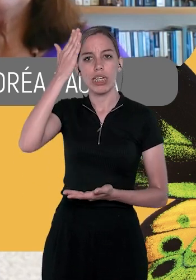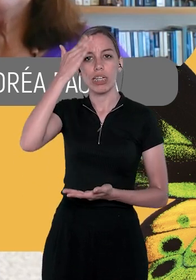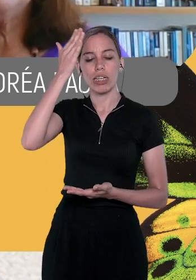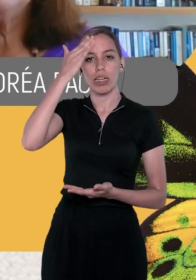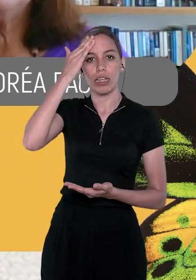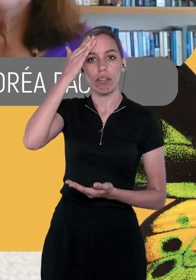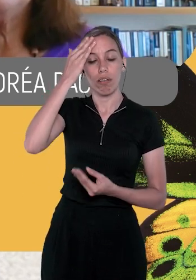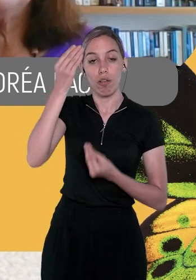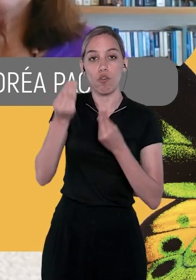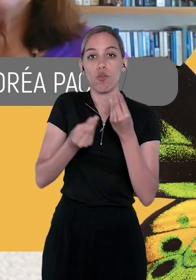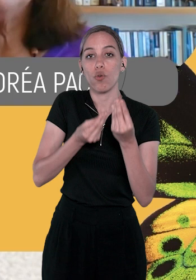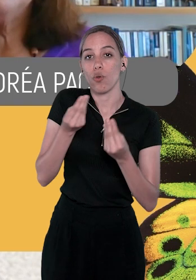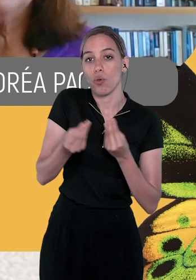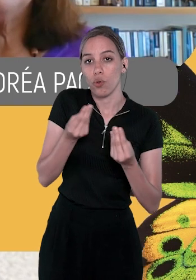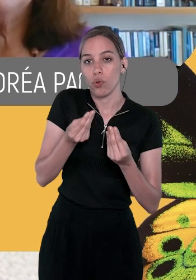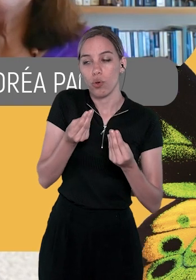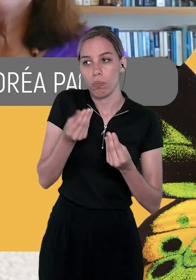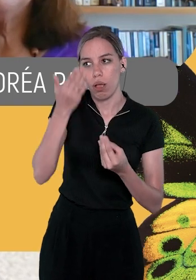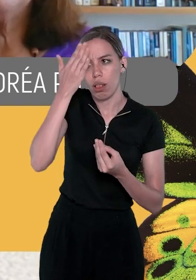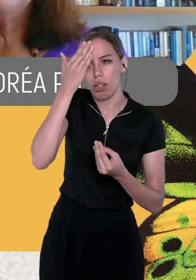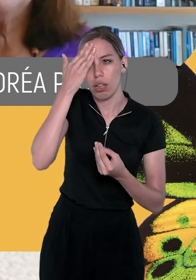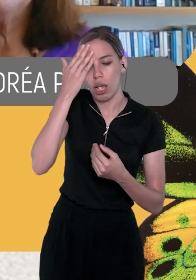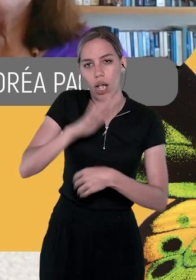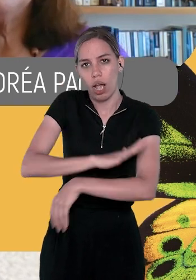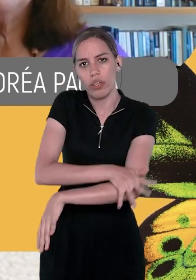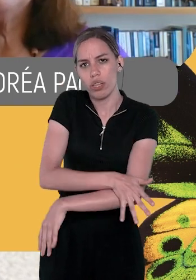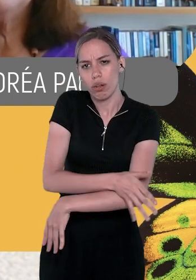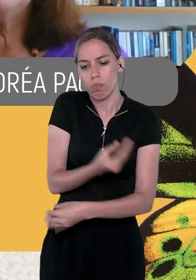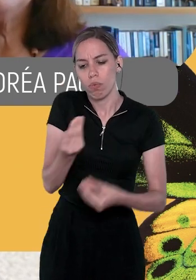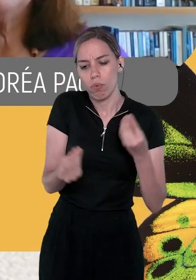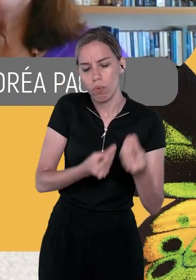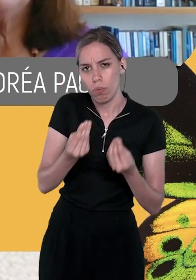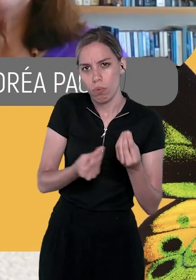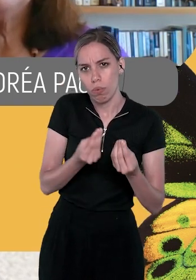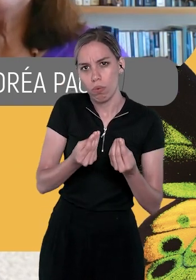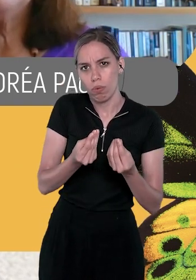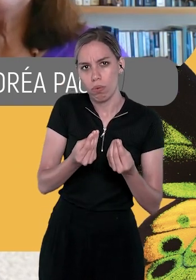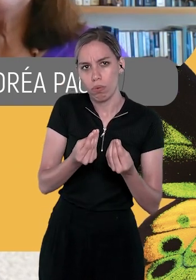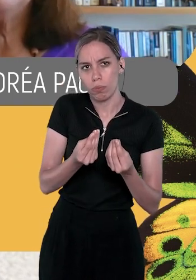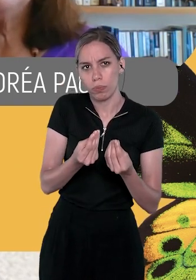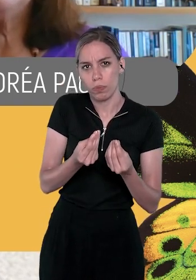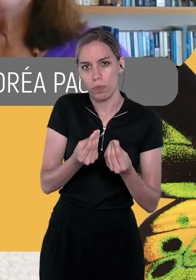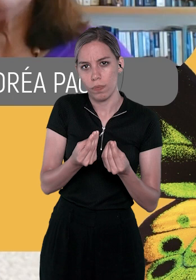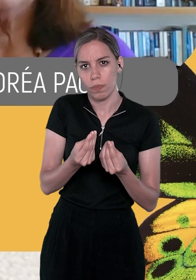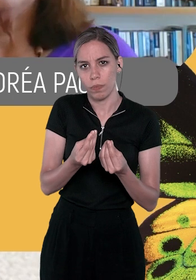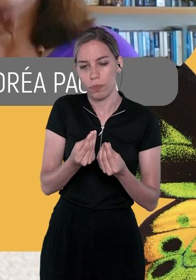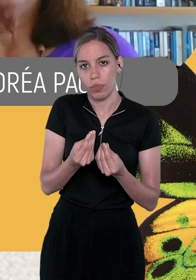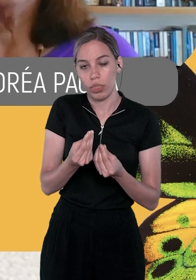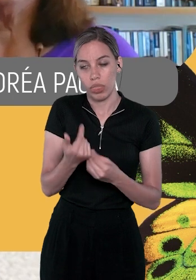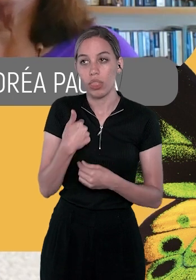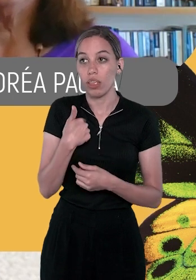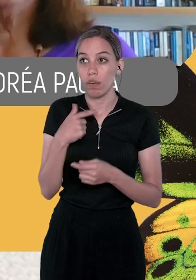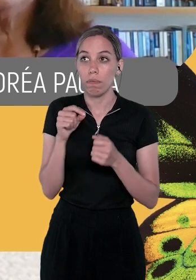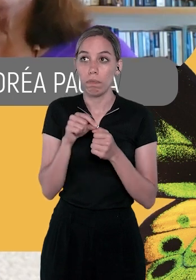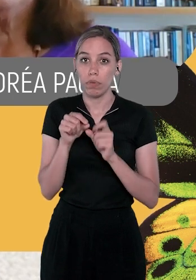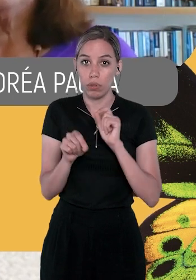se estrutura, né, o racismo estrutural, de onde ele vem e como é que ele se institucionaliza. Eu resolvi fazer o seguinte: